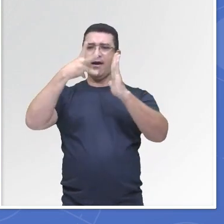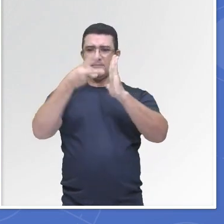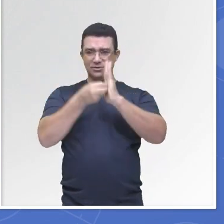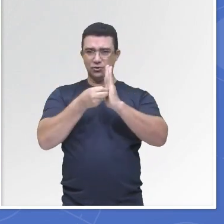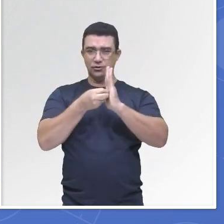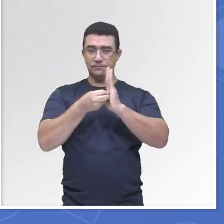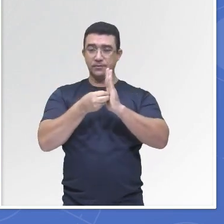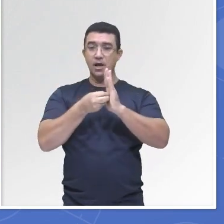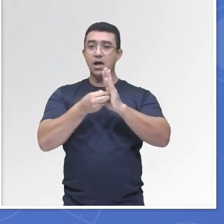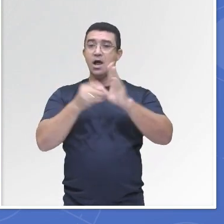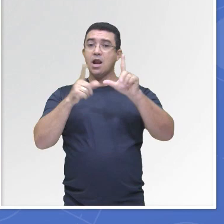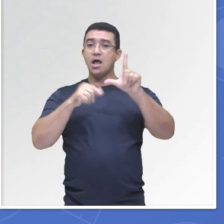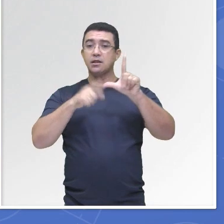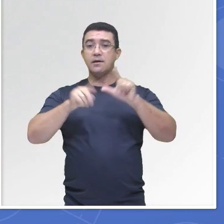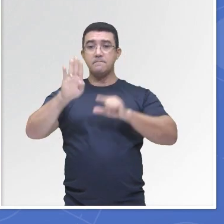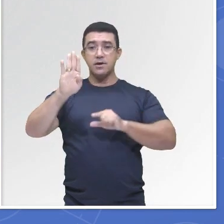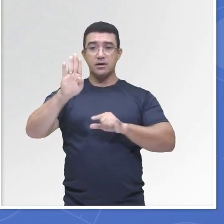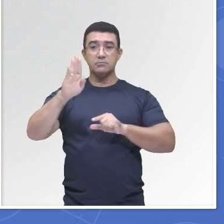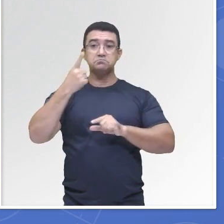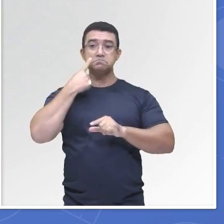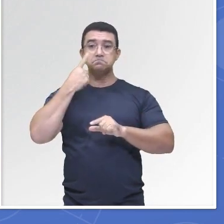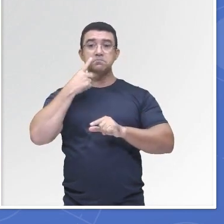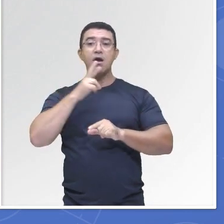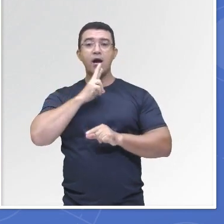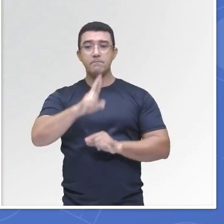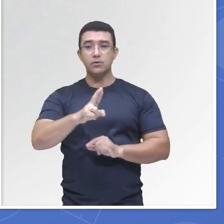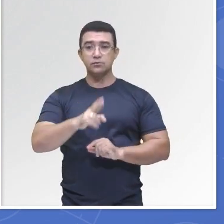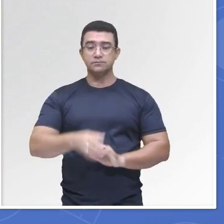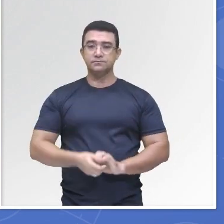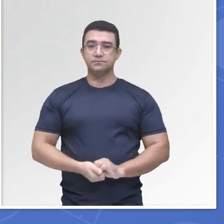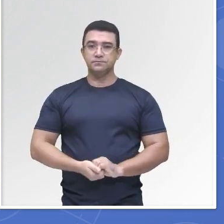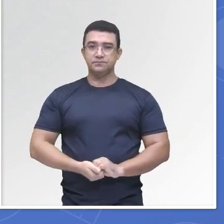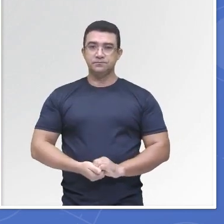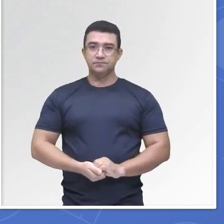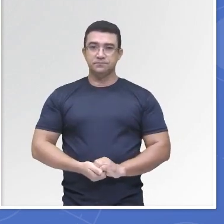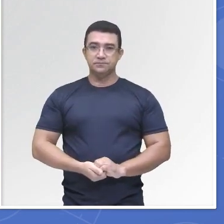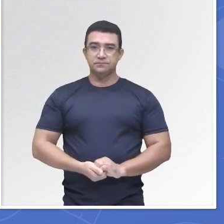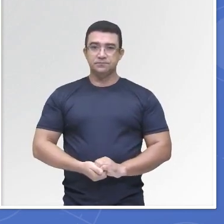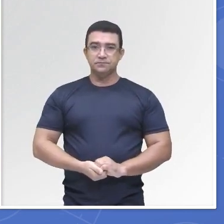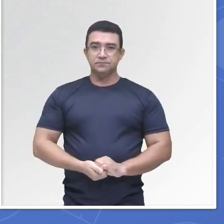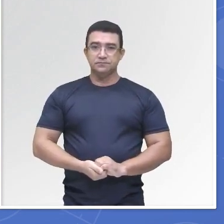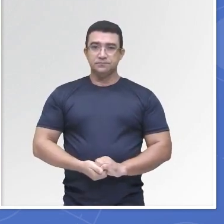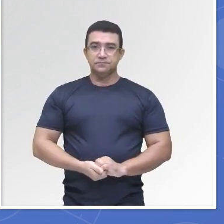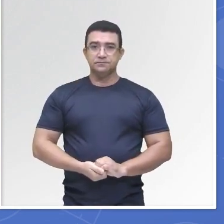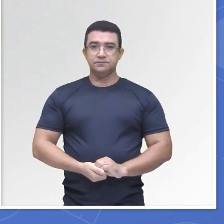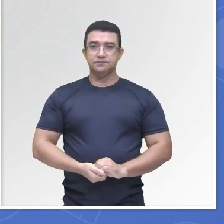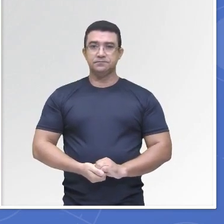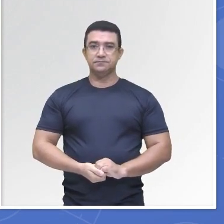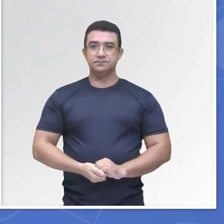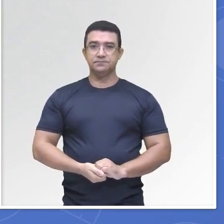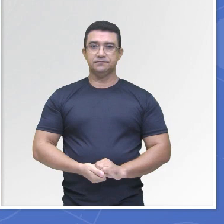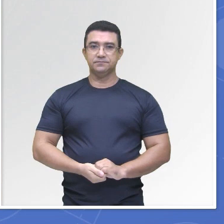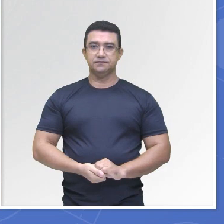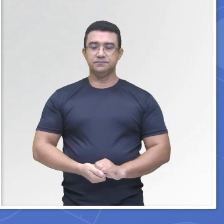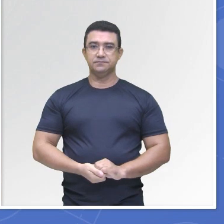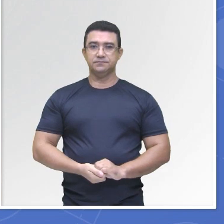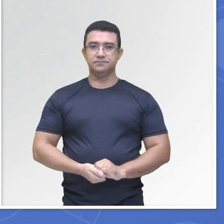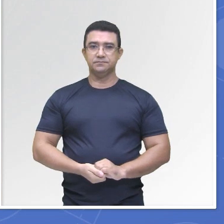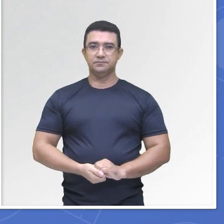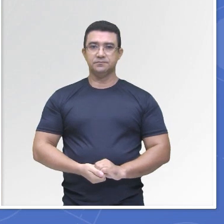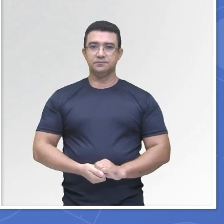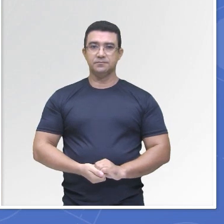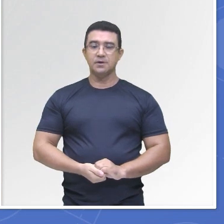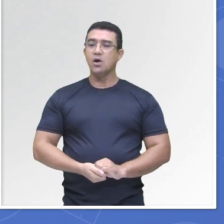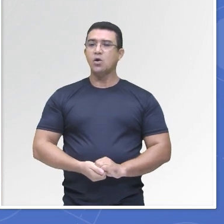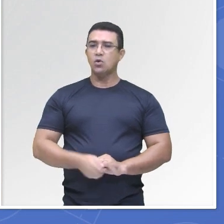resposta agora, né? E vai ver que Vamos lá para a nossa resposta da letra B, que esses